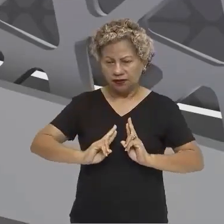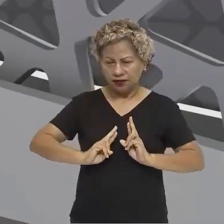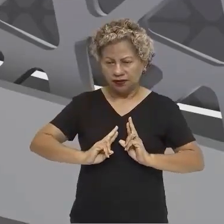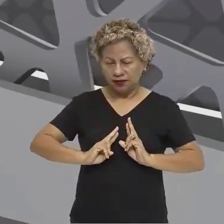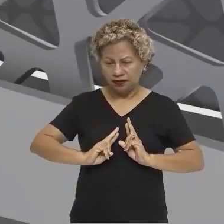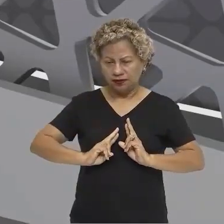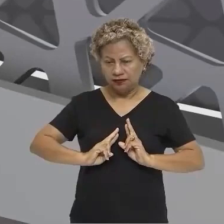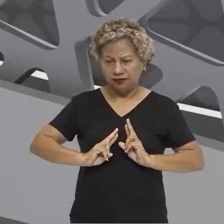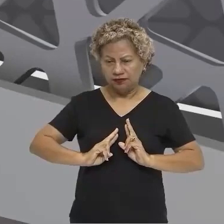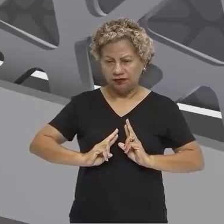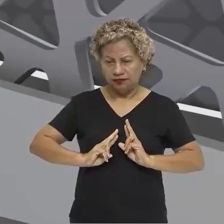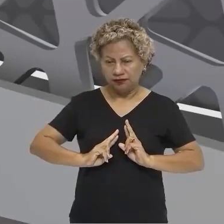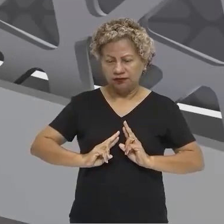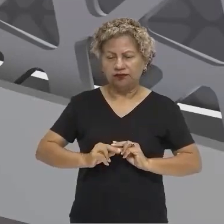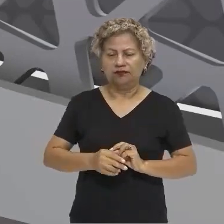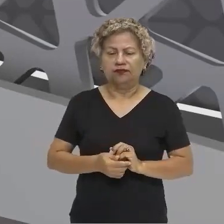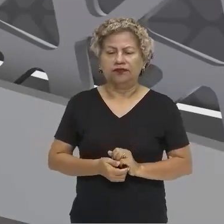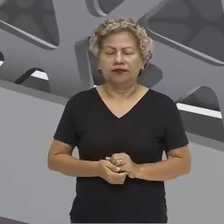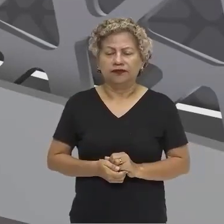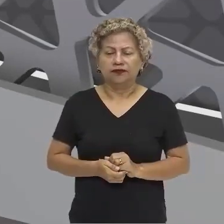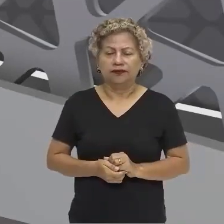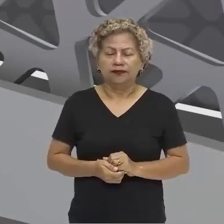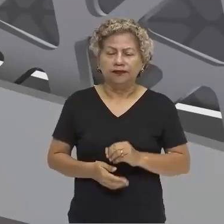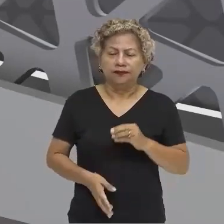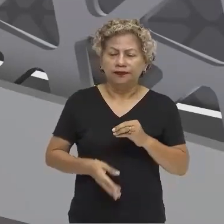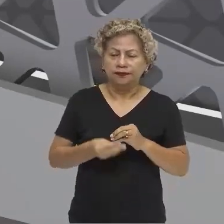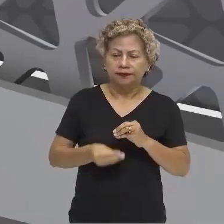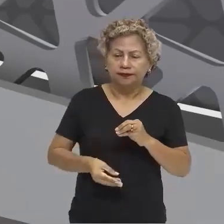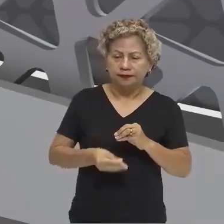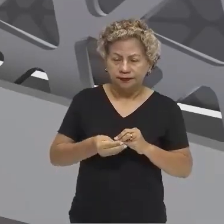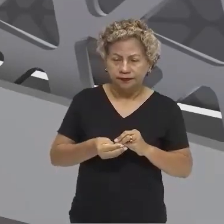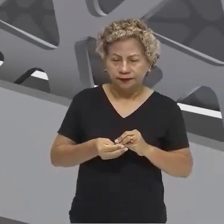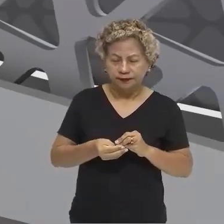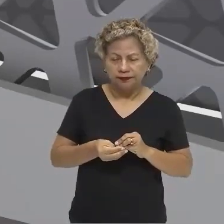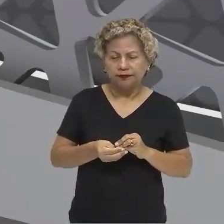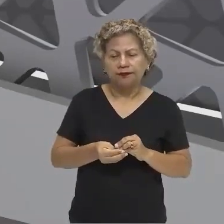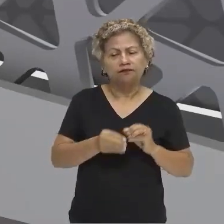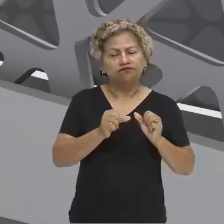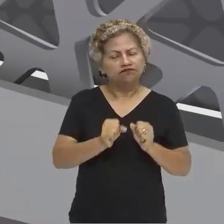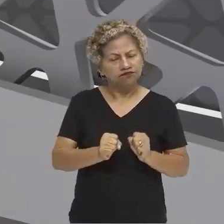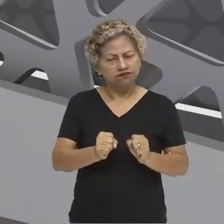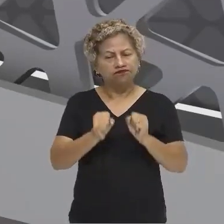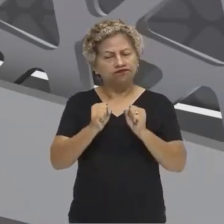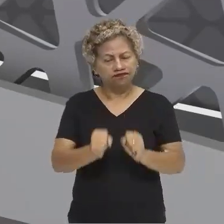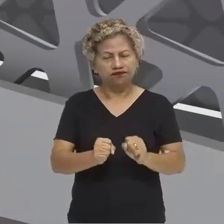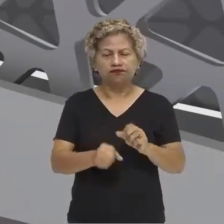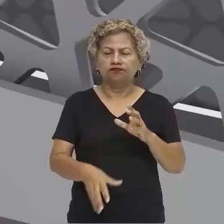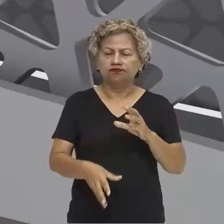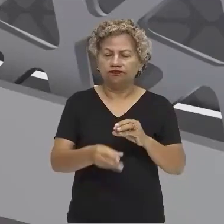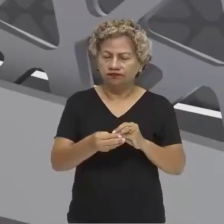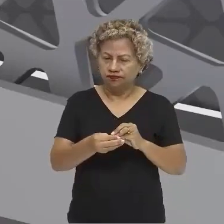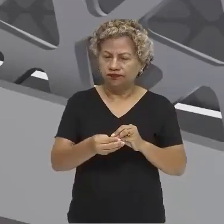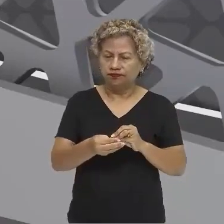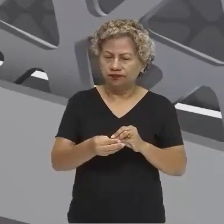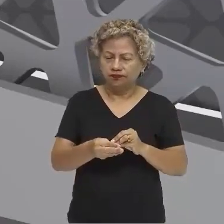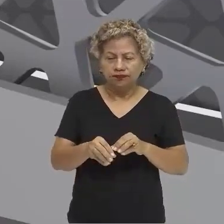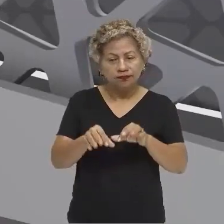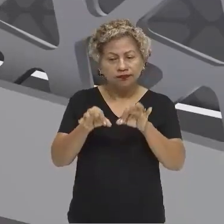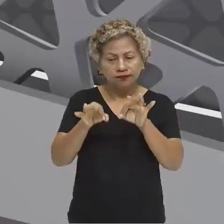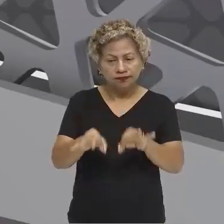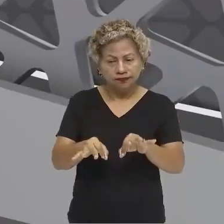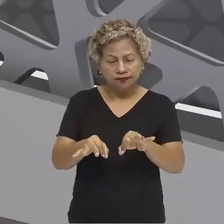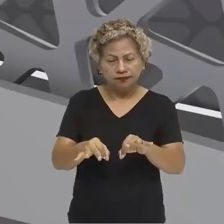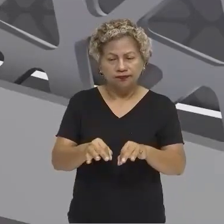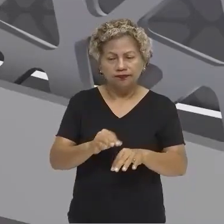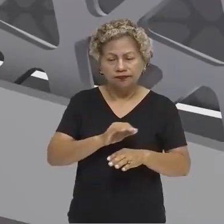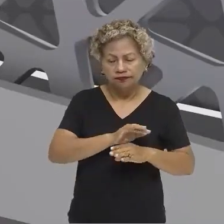respeitar também, né? A contribuição, em que eu posso contribuir positivamente. Quando eu faço uma contribuição, eu